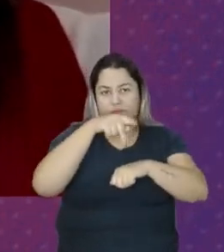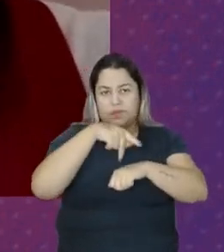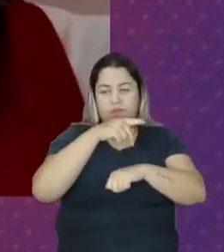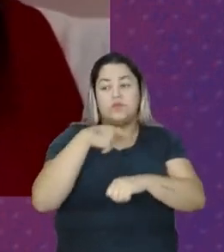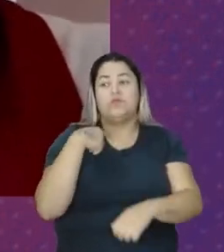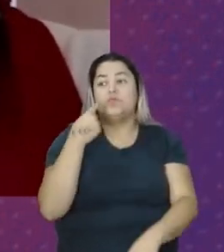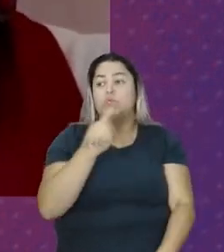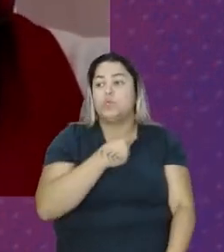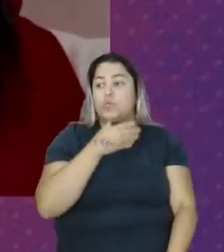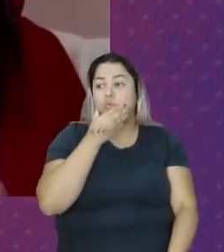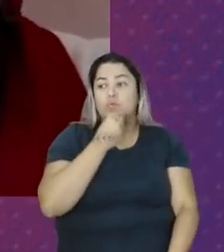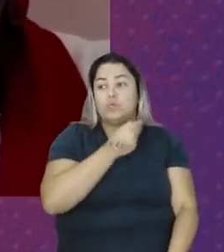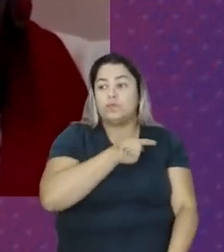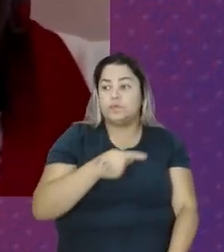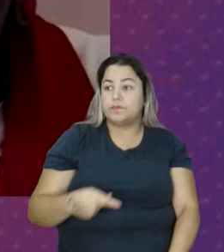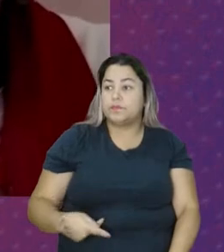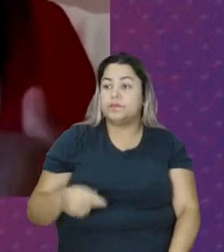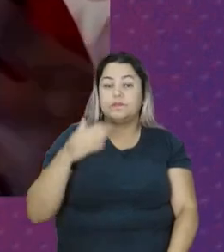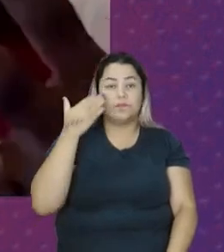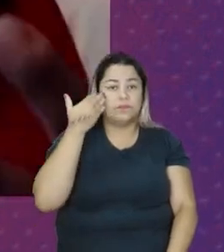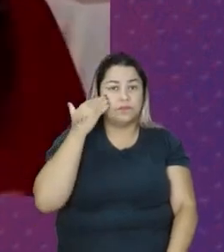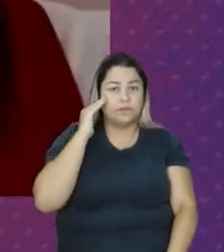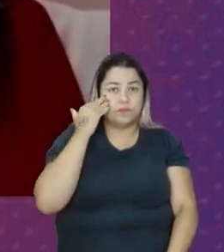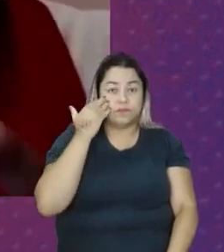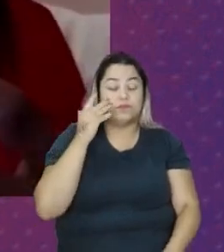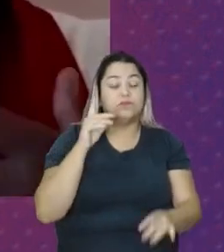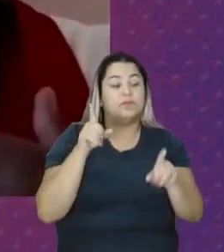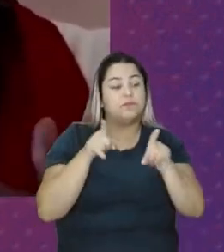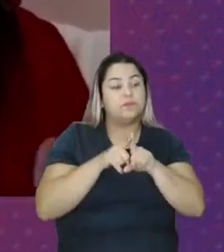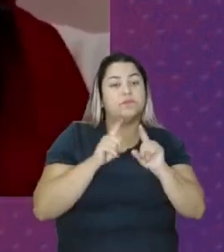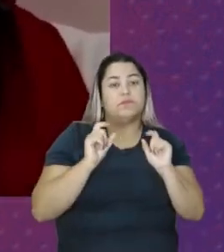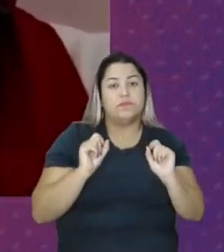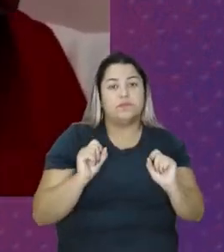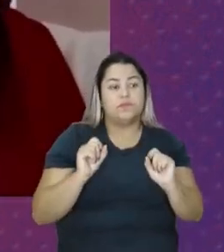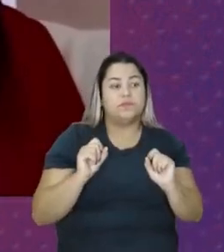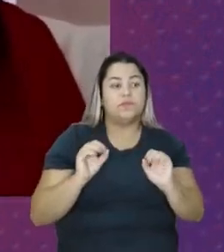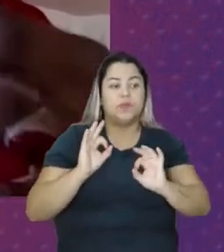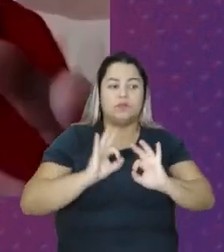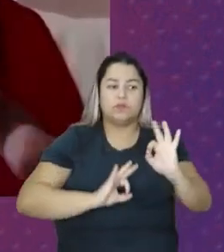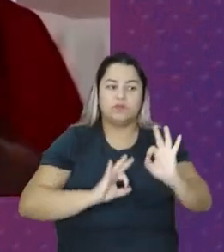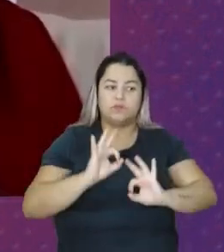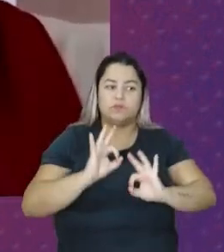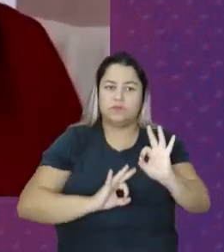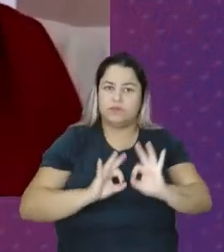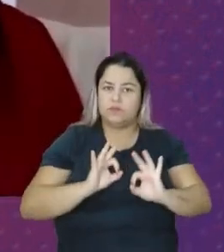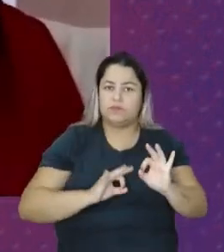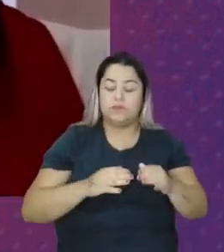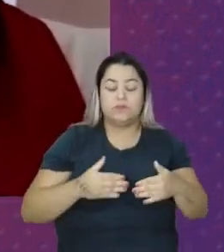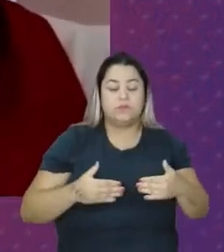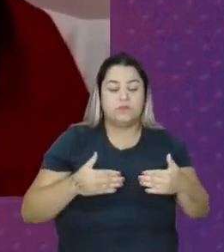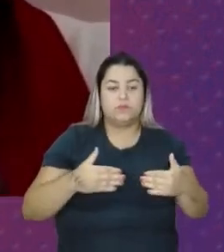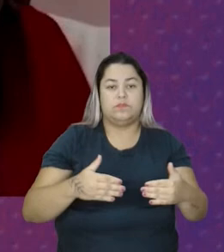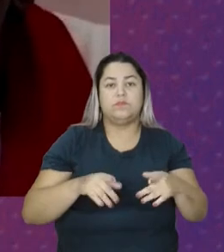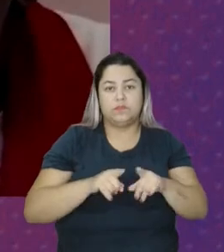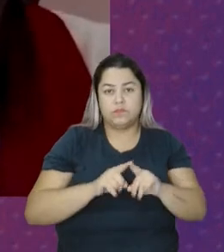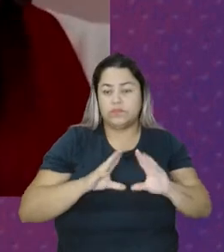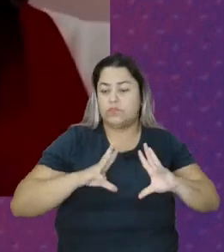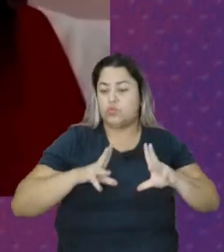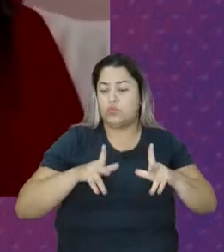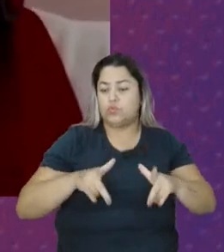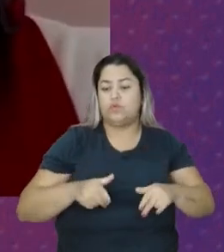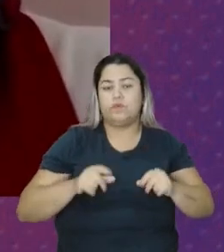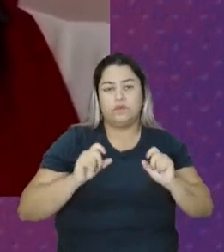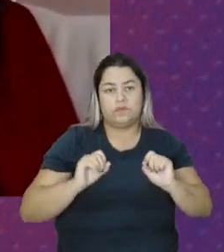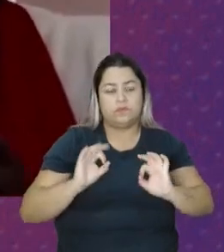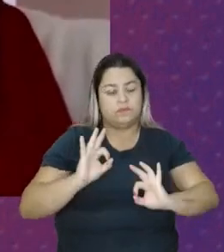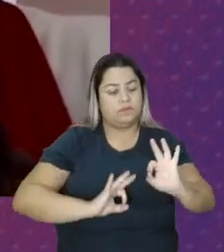nosso presidente entendeu isso. Fez um chamado para a organização dos ministérios para que pudessem todos